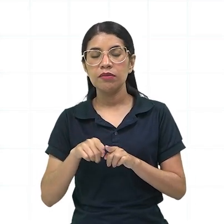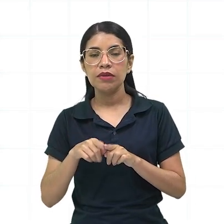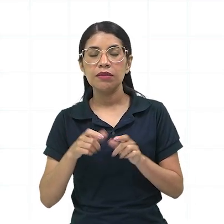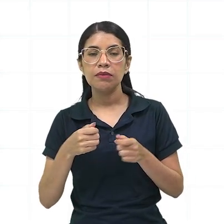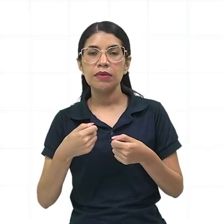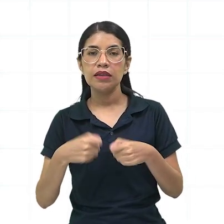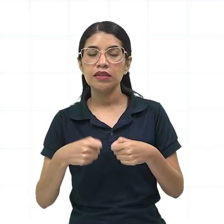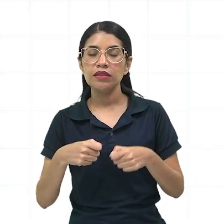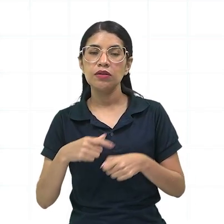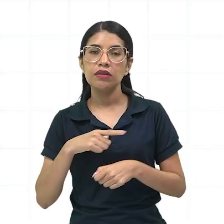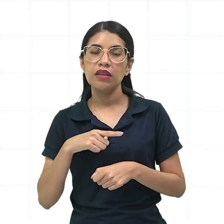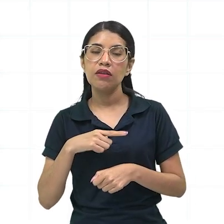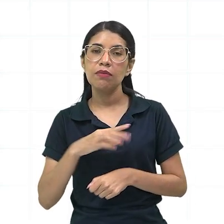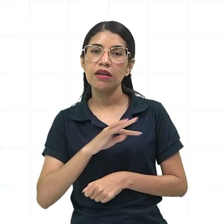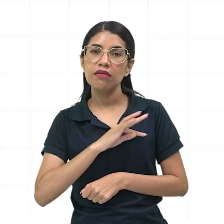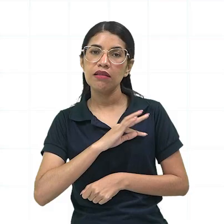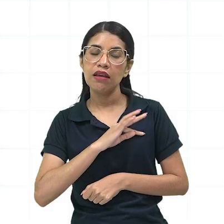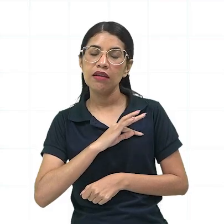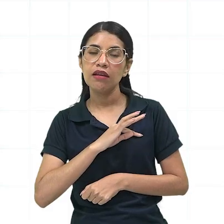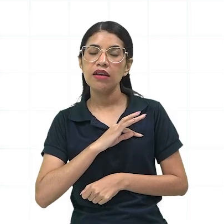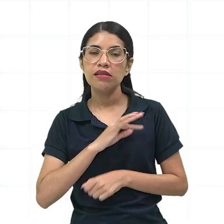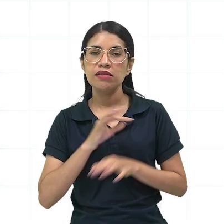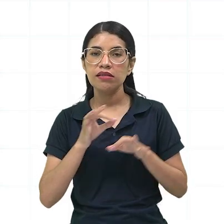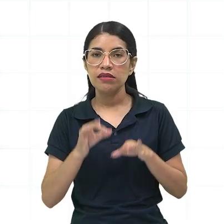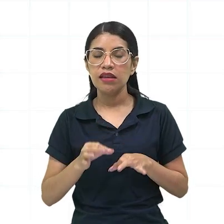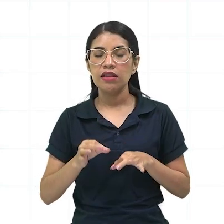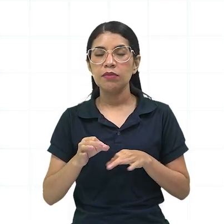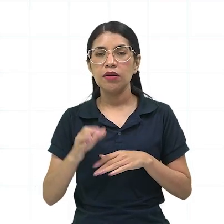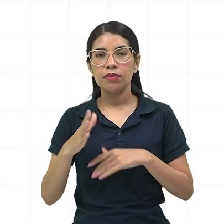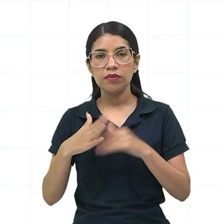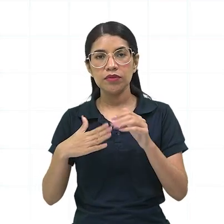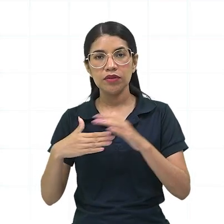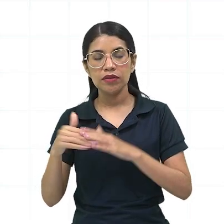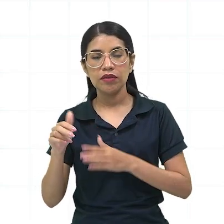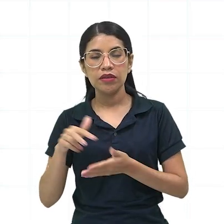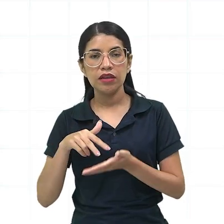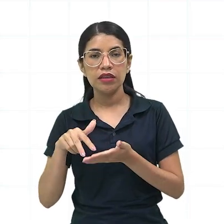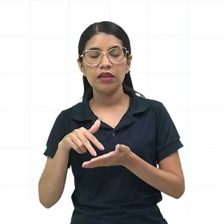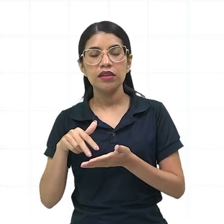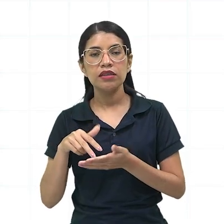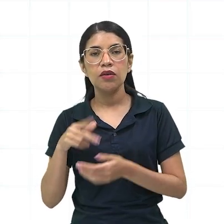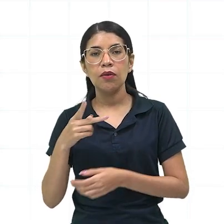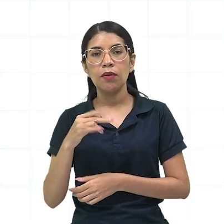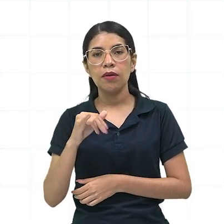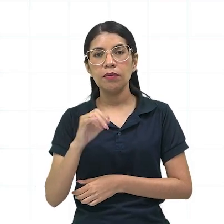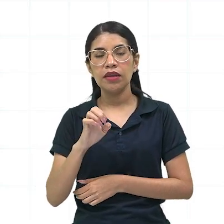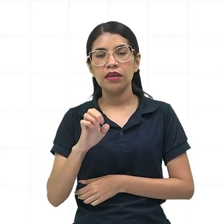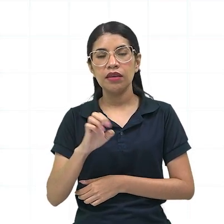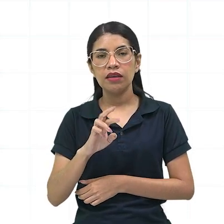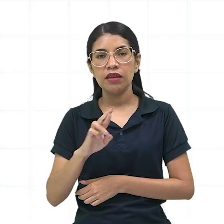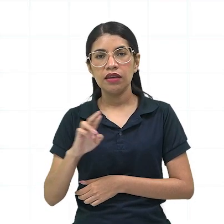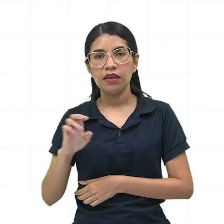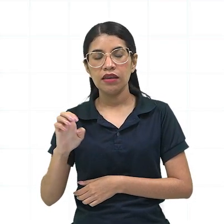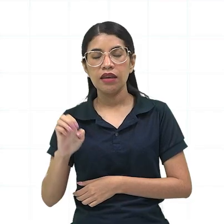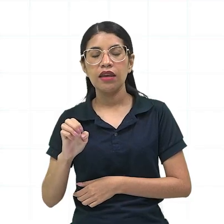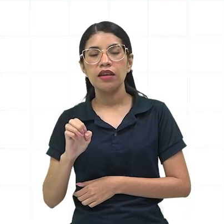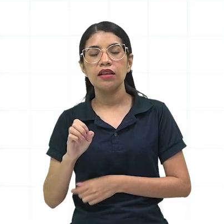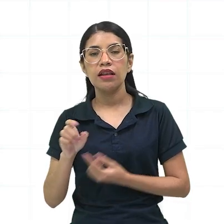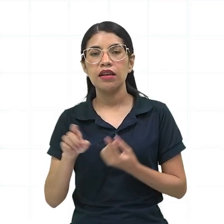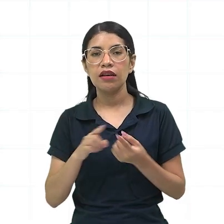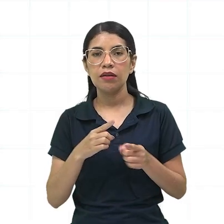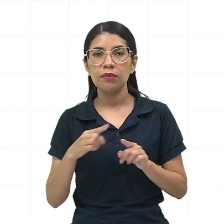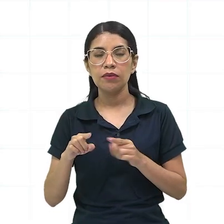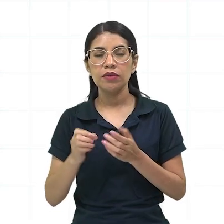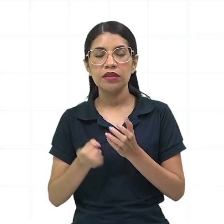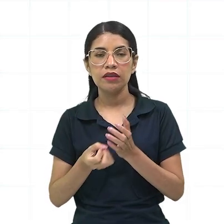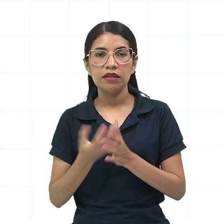uma técnica refinada para um profissional da dança fez com que Pierre Beauchamp, músico e coreógrafo da Académie Royale